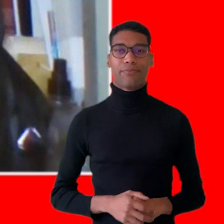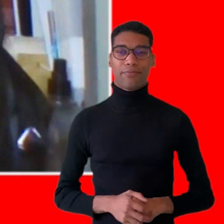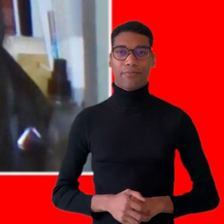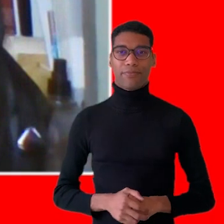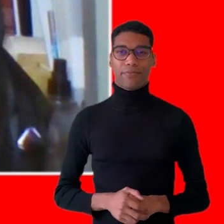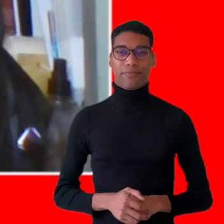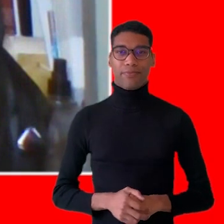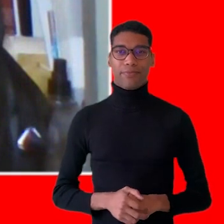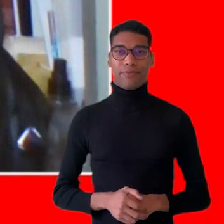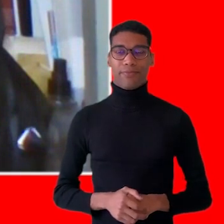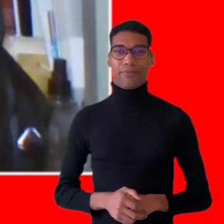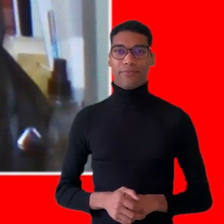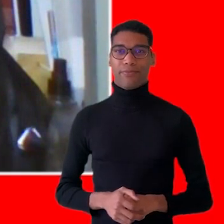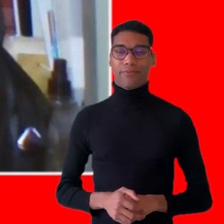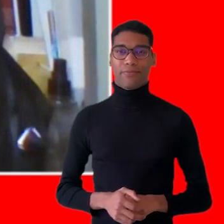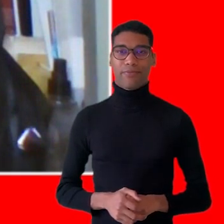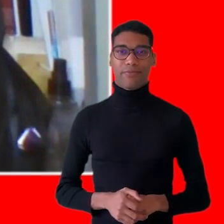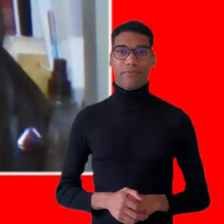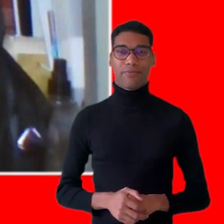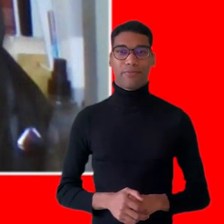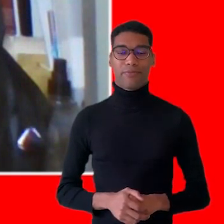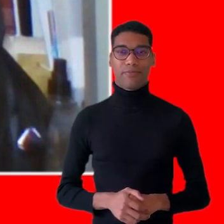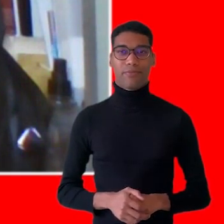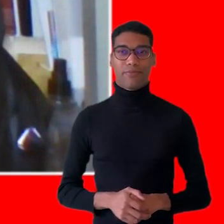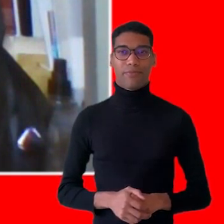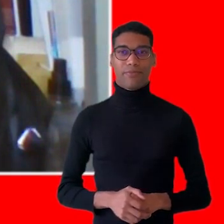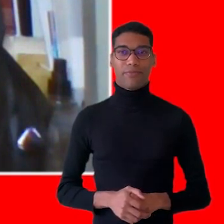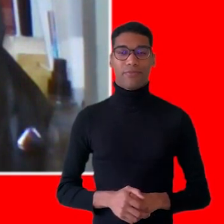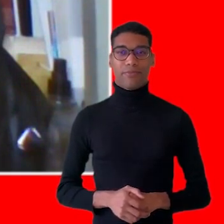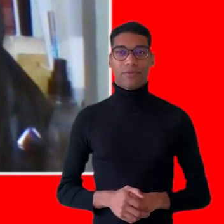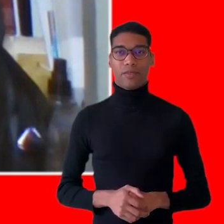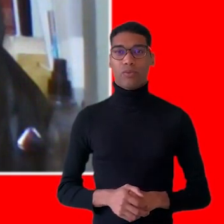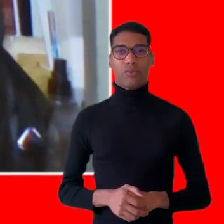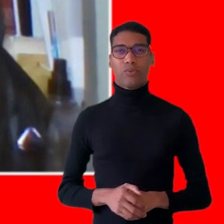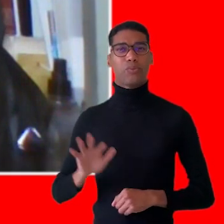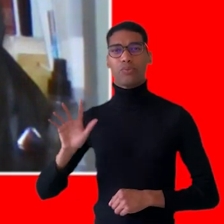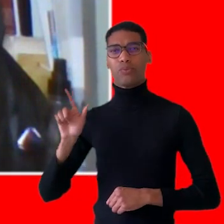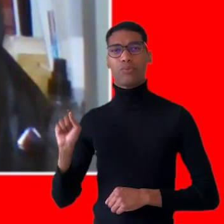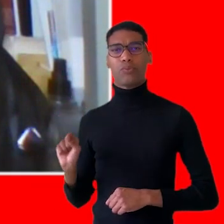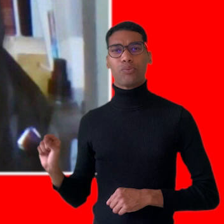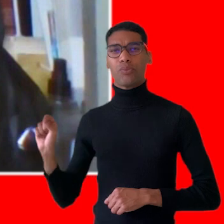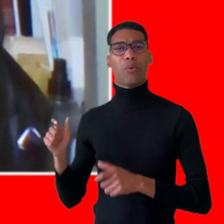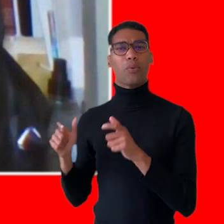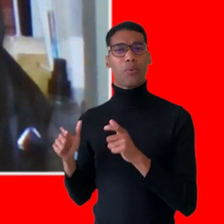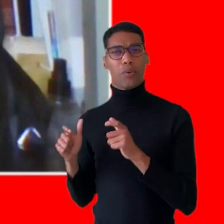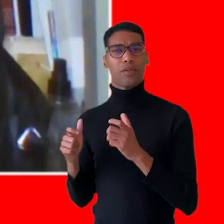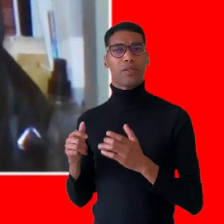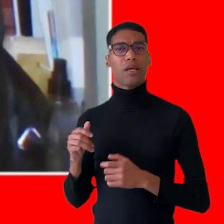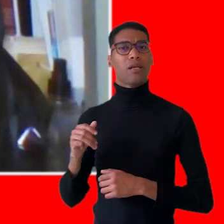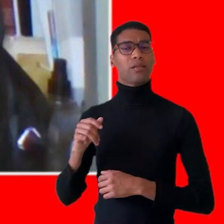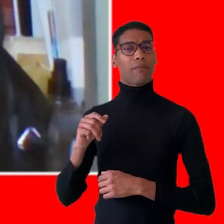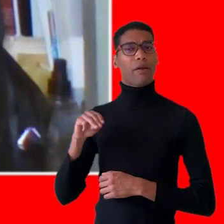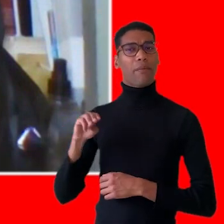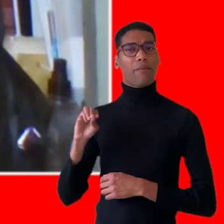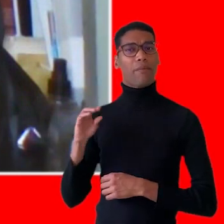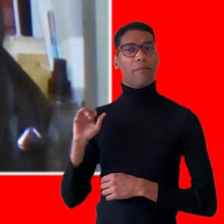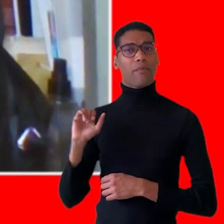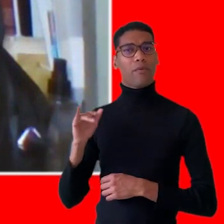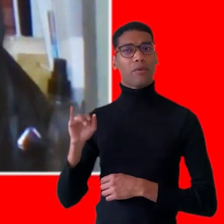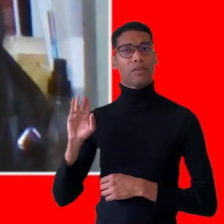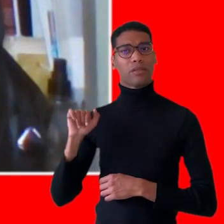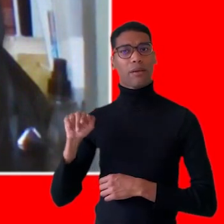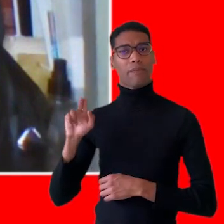pessoas trazidas da costa Índica, da região onde hoje é Moçambique, Zimbábue,